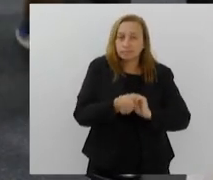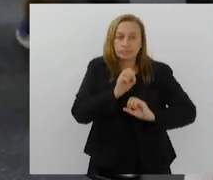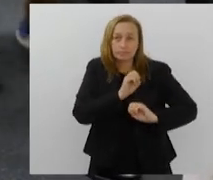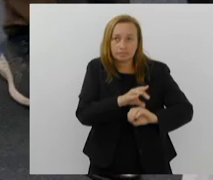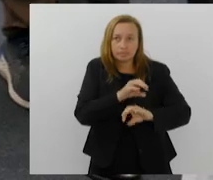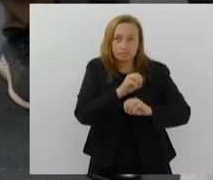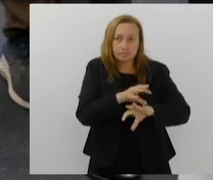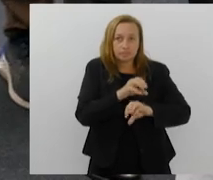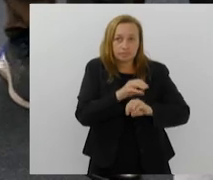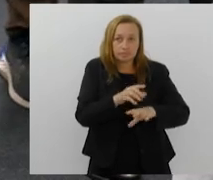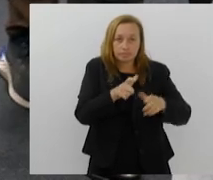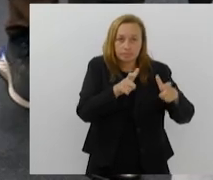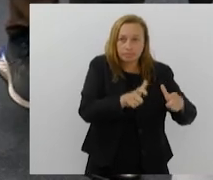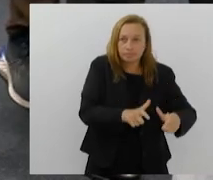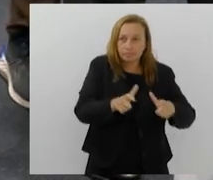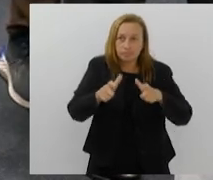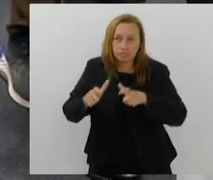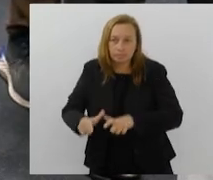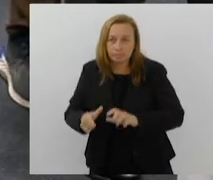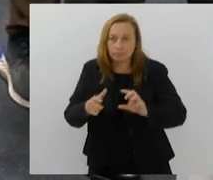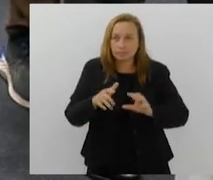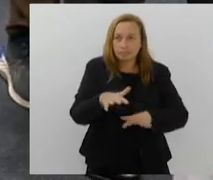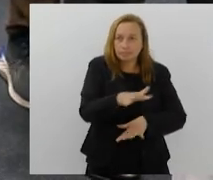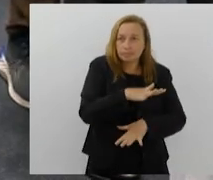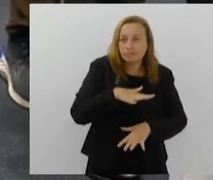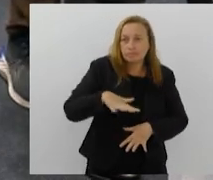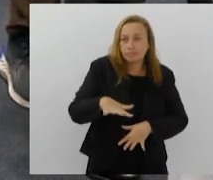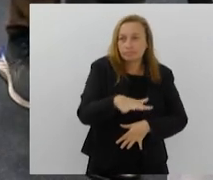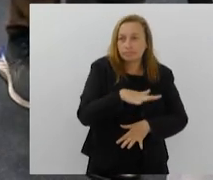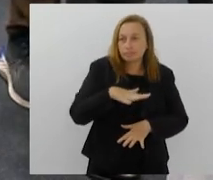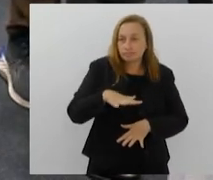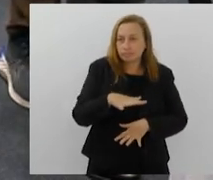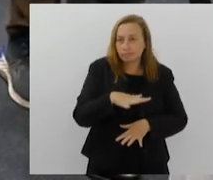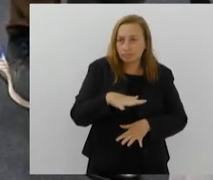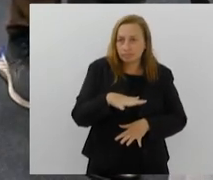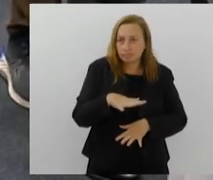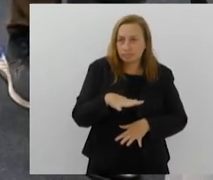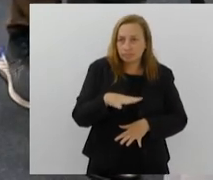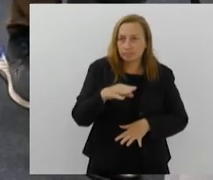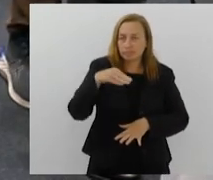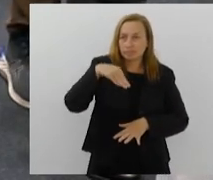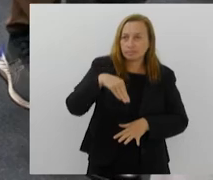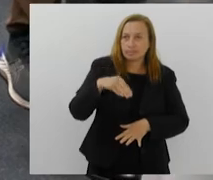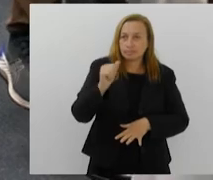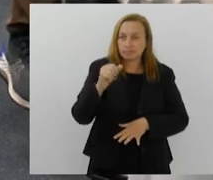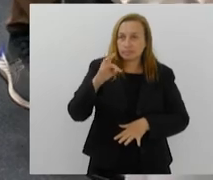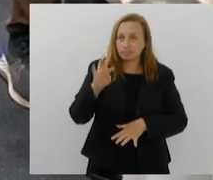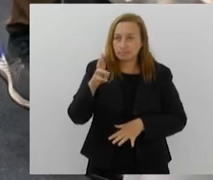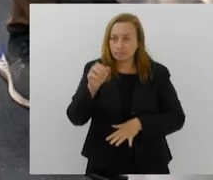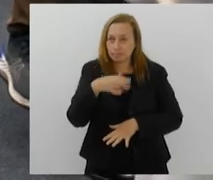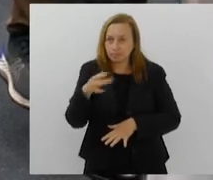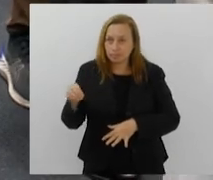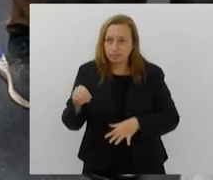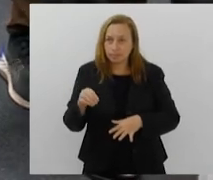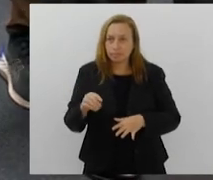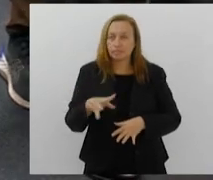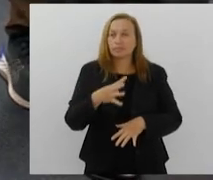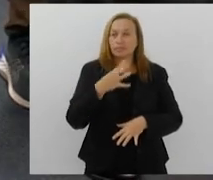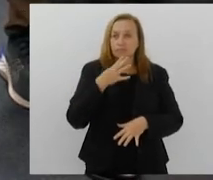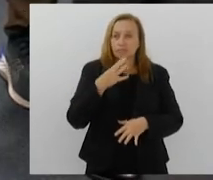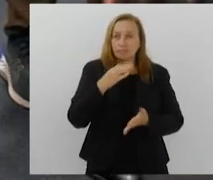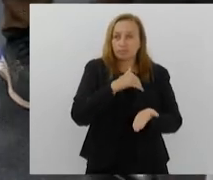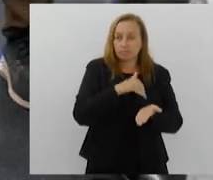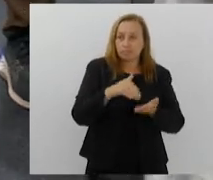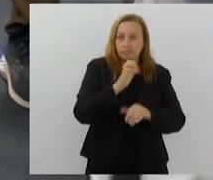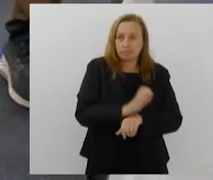em localidades de reserva ambiental e de manutenção reconhecida pela Secretaria de Estado de Educação e